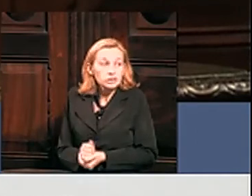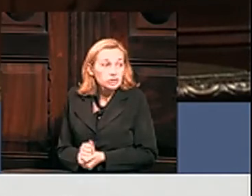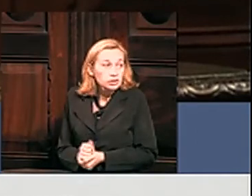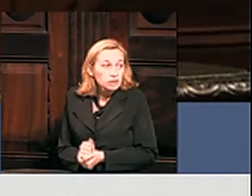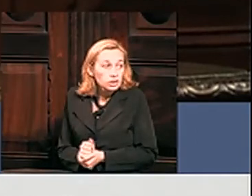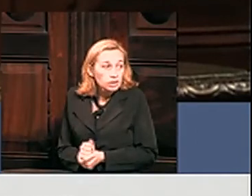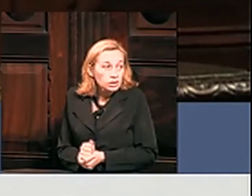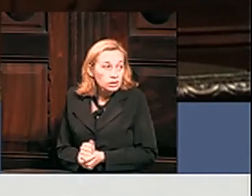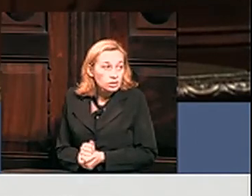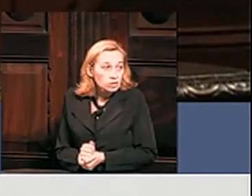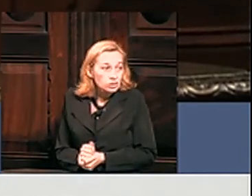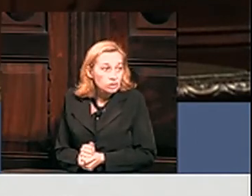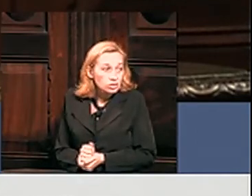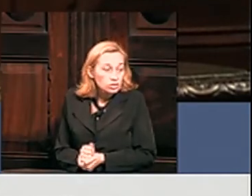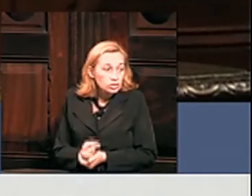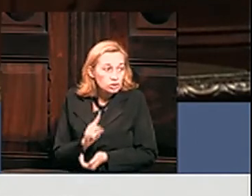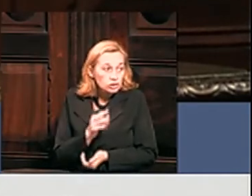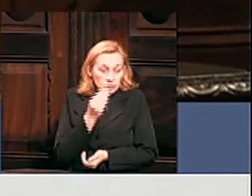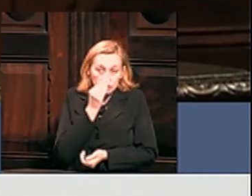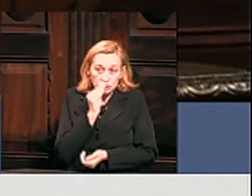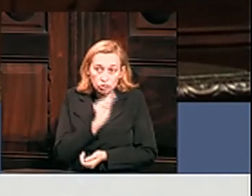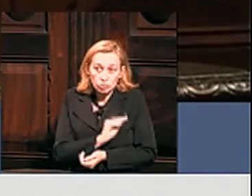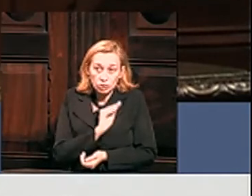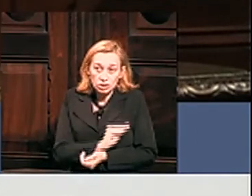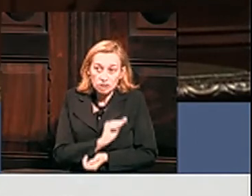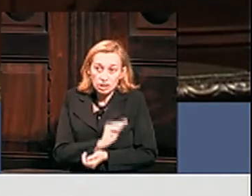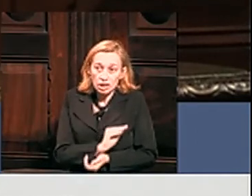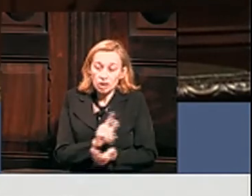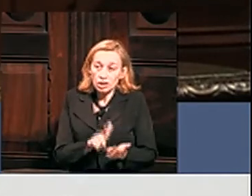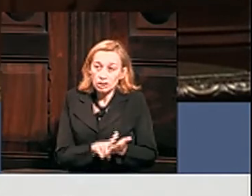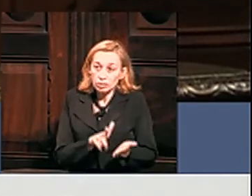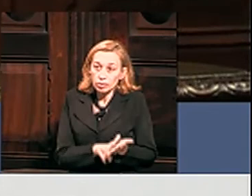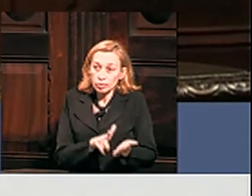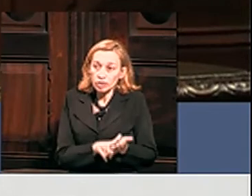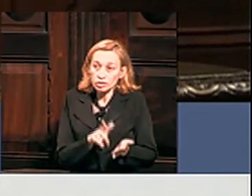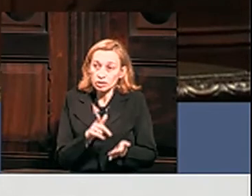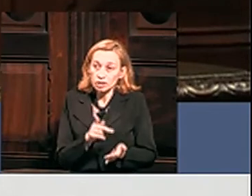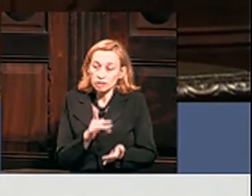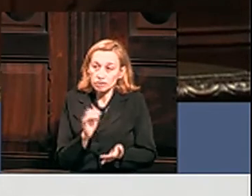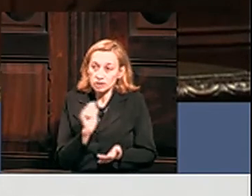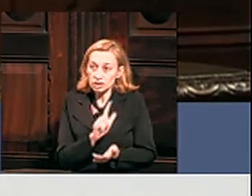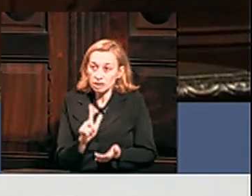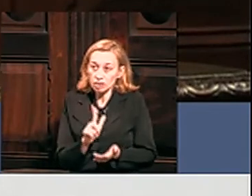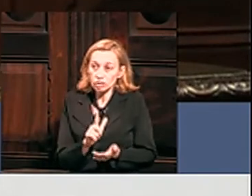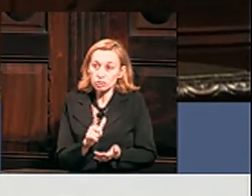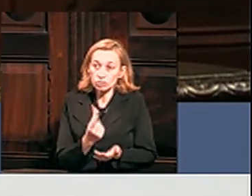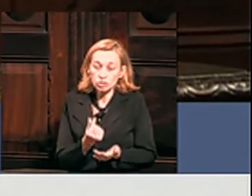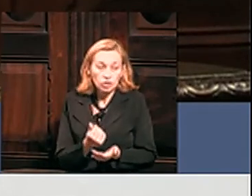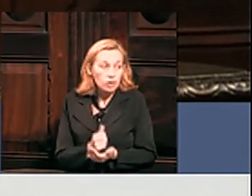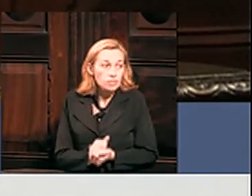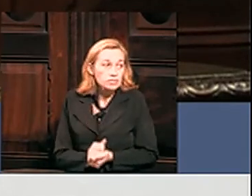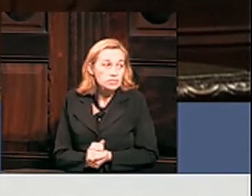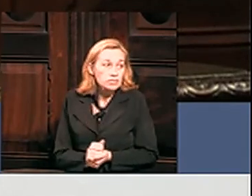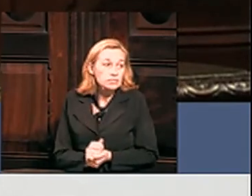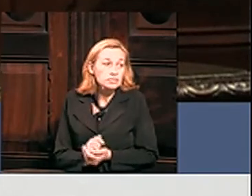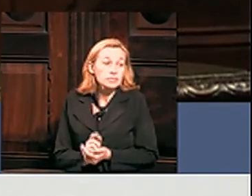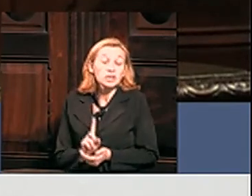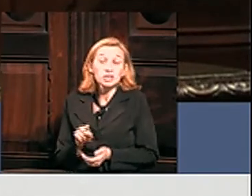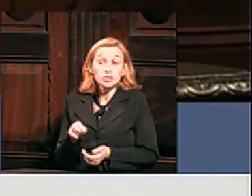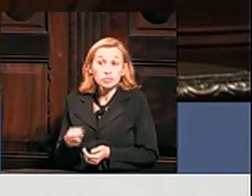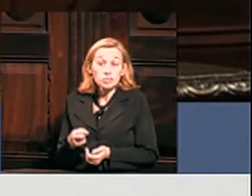consigamos a rejeição das contas na Comissão de Orçamento. Para,